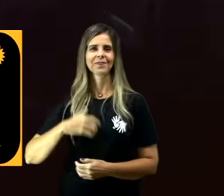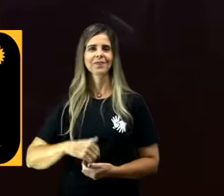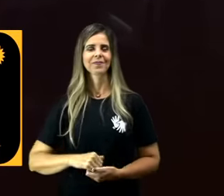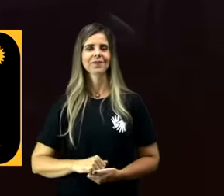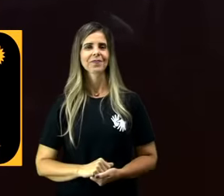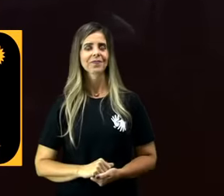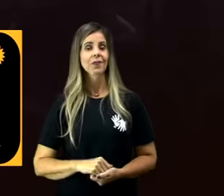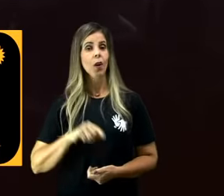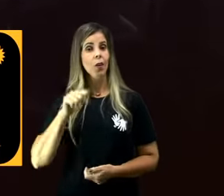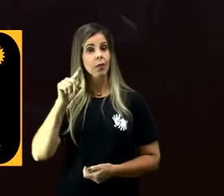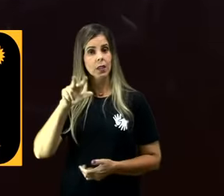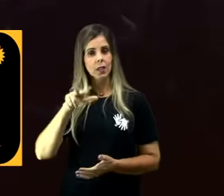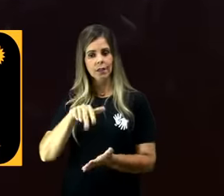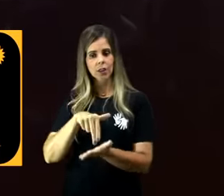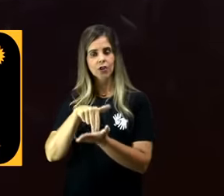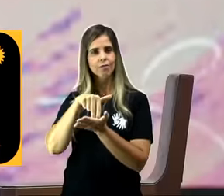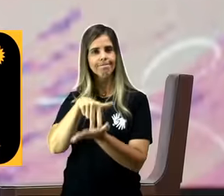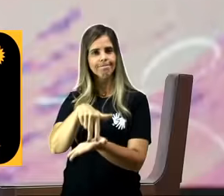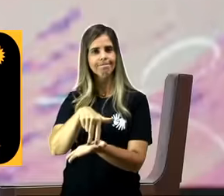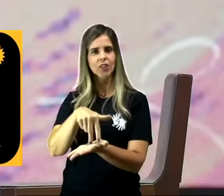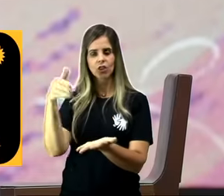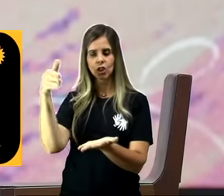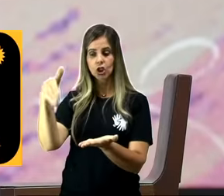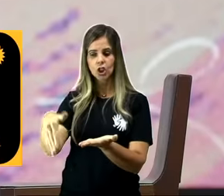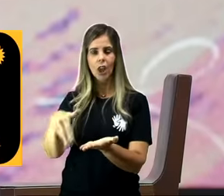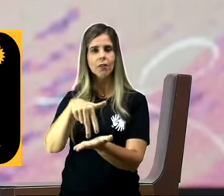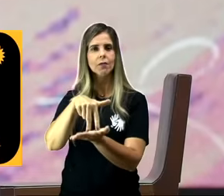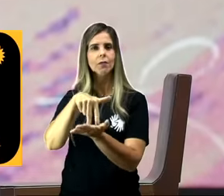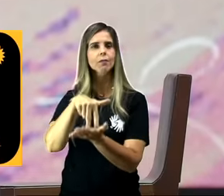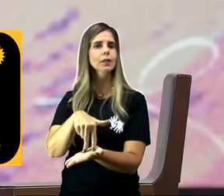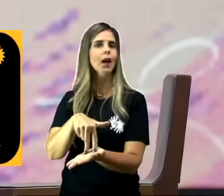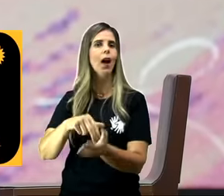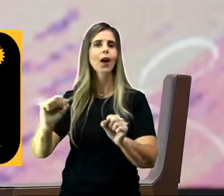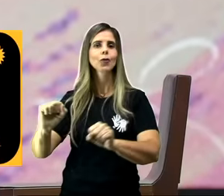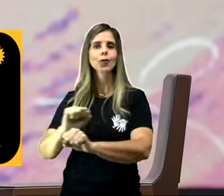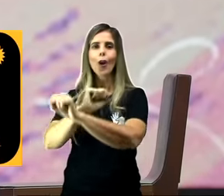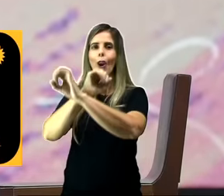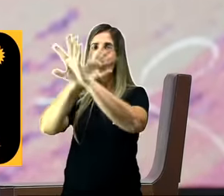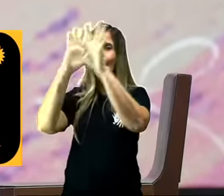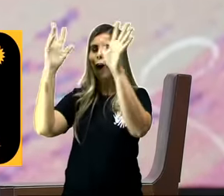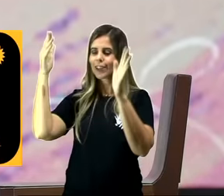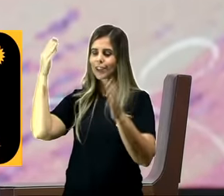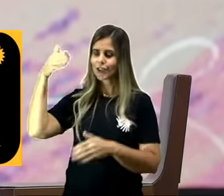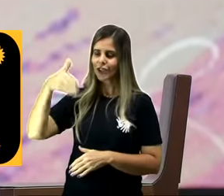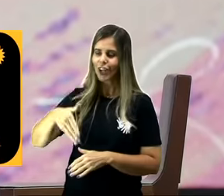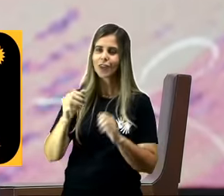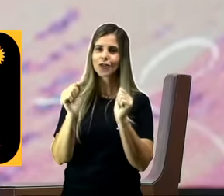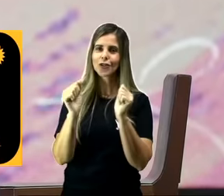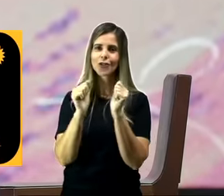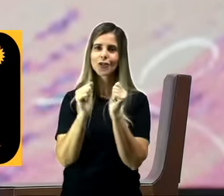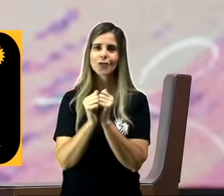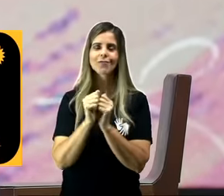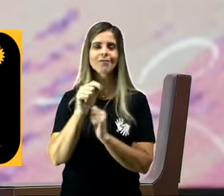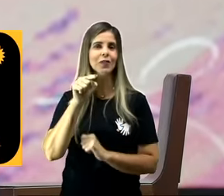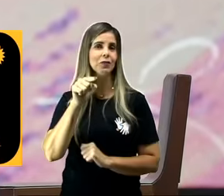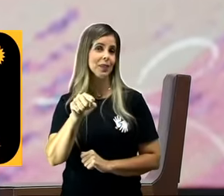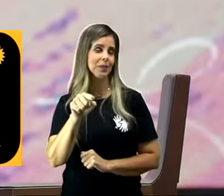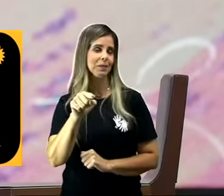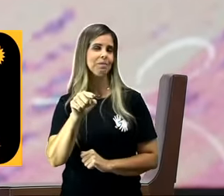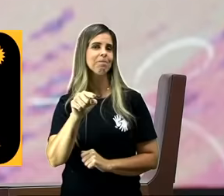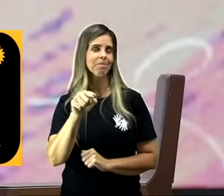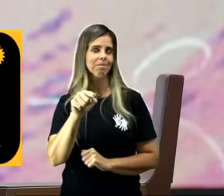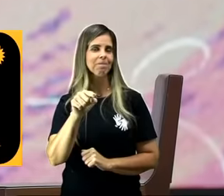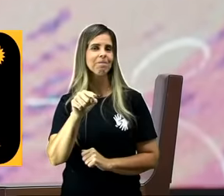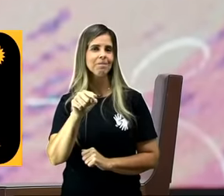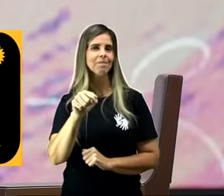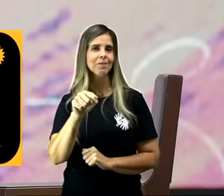Você vai pisar e a glória de Deus vai pisar. Você vai chegar e o mundo espiritual vai ser abalado e transformado. Quem está recebendo essa